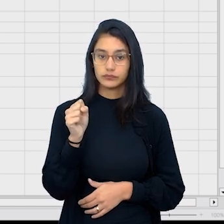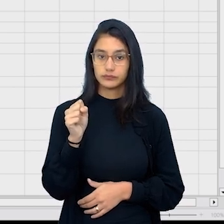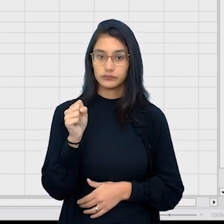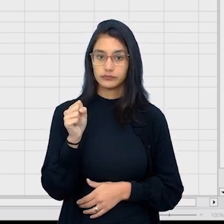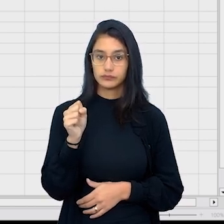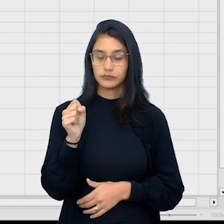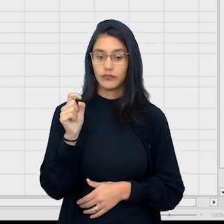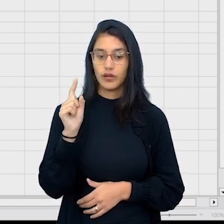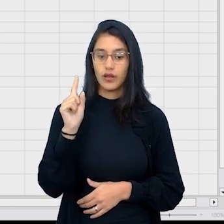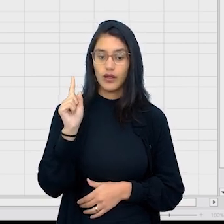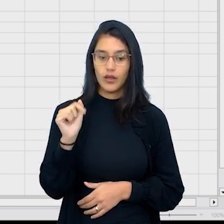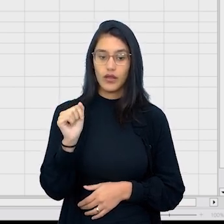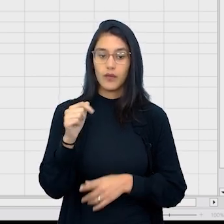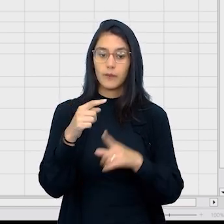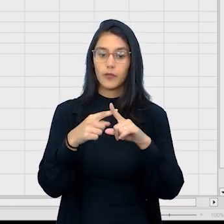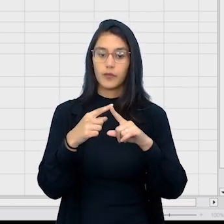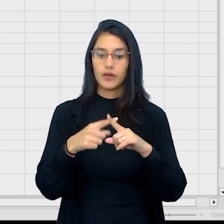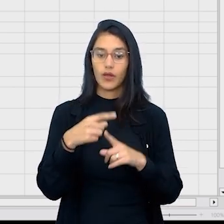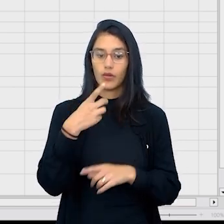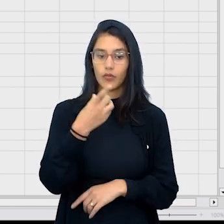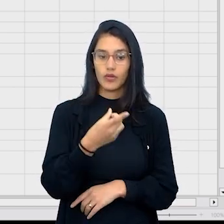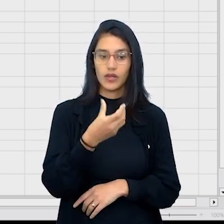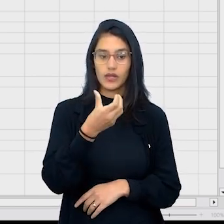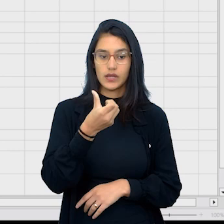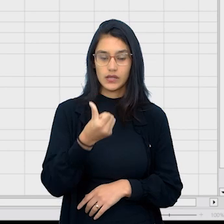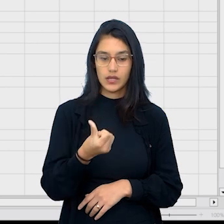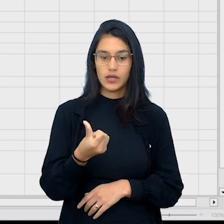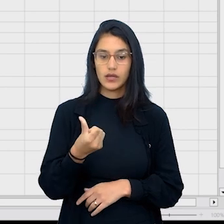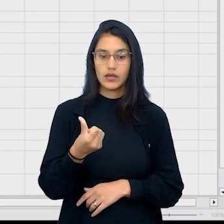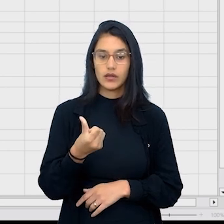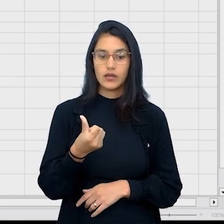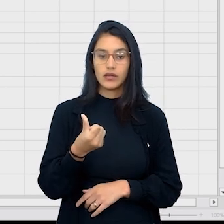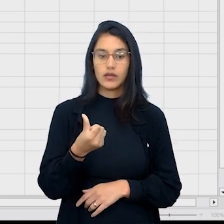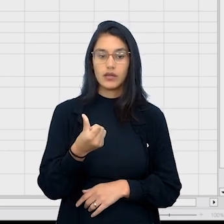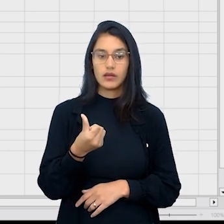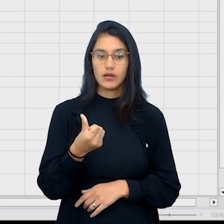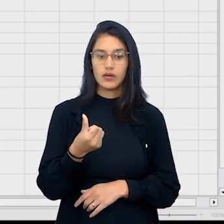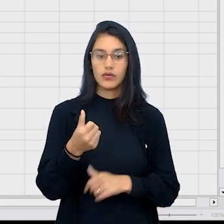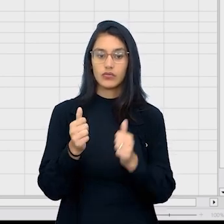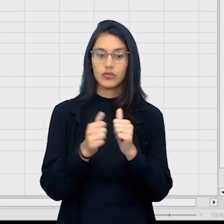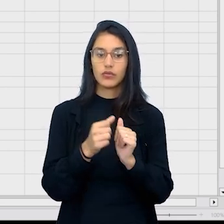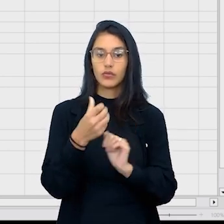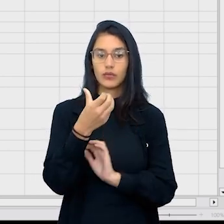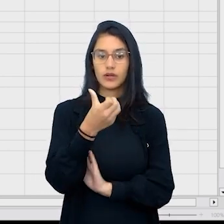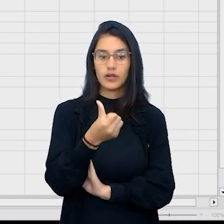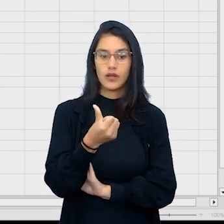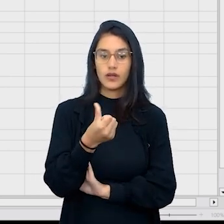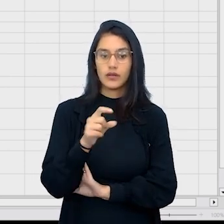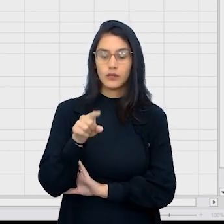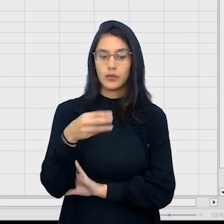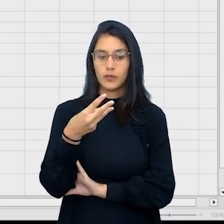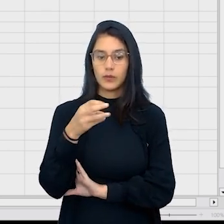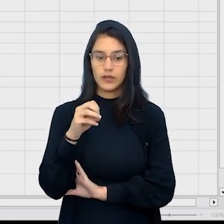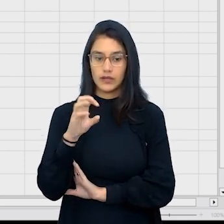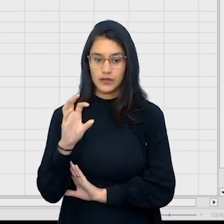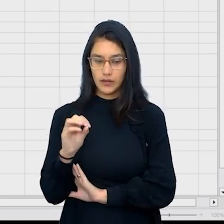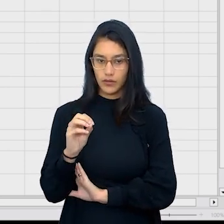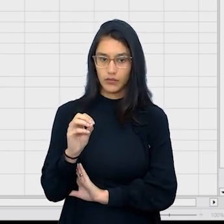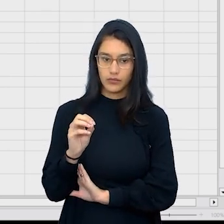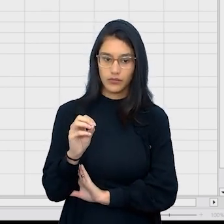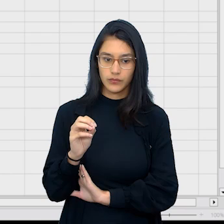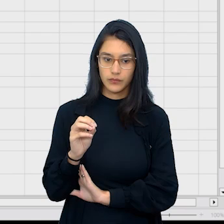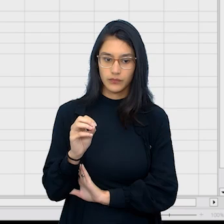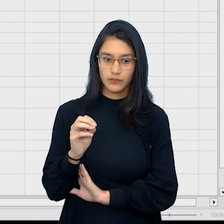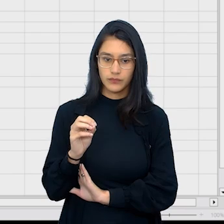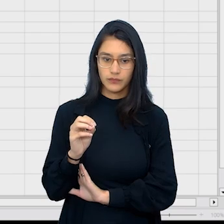B18 é a multiplicação do 16 com 6.300. Esse é o B18. E aí... Espera